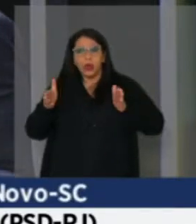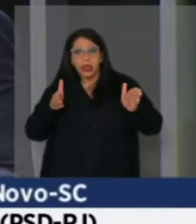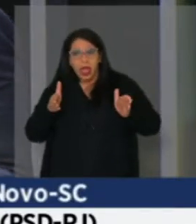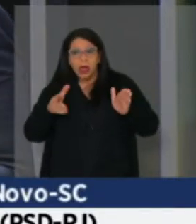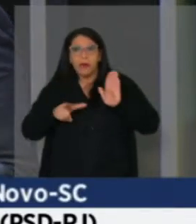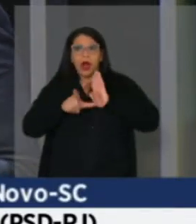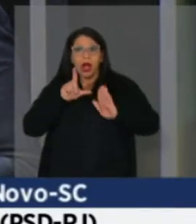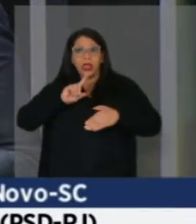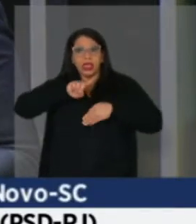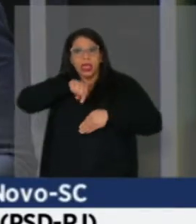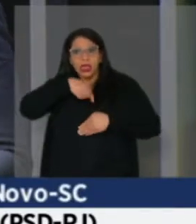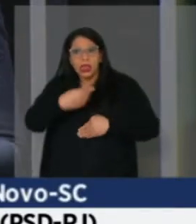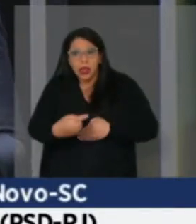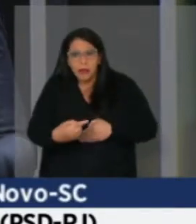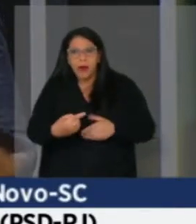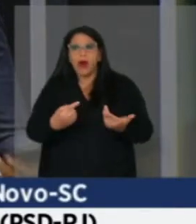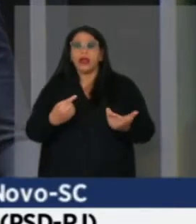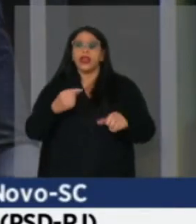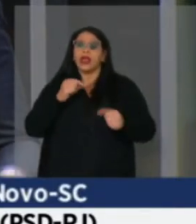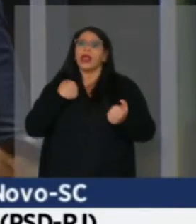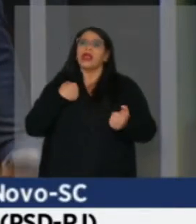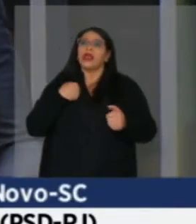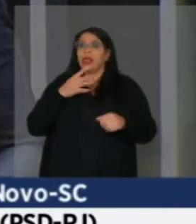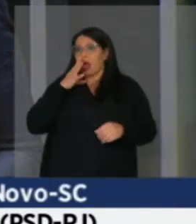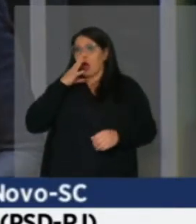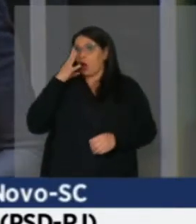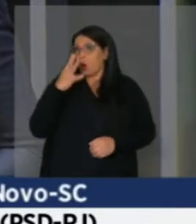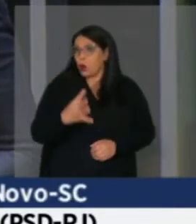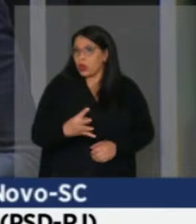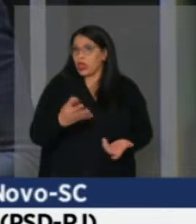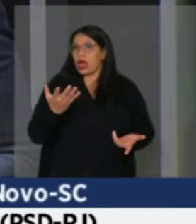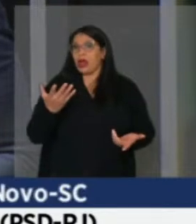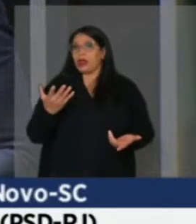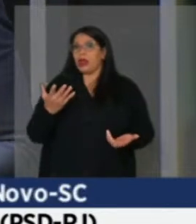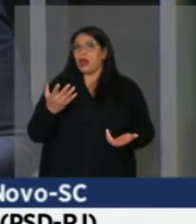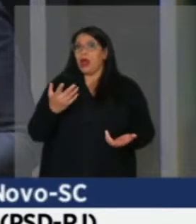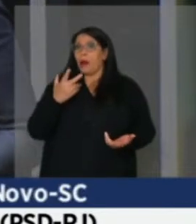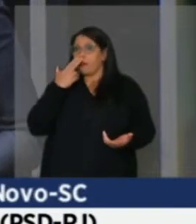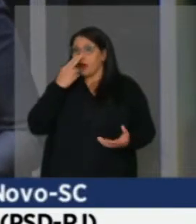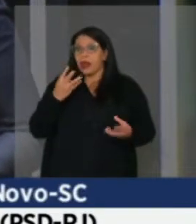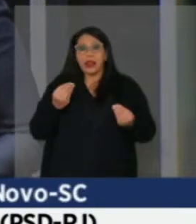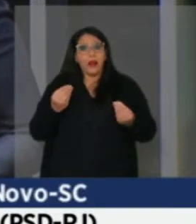antes e depois do ato em que ela está acusada, extrapolou em